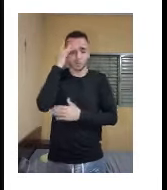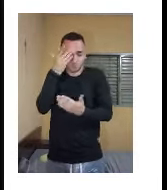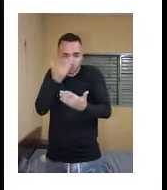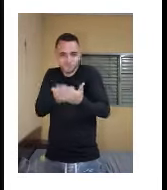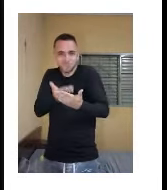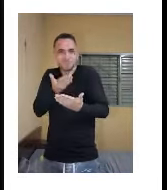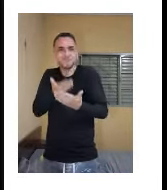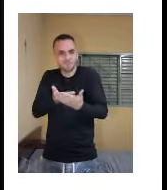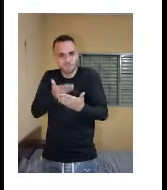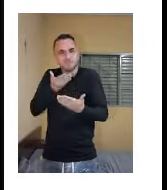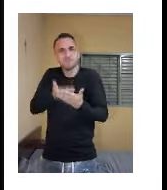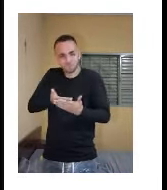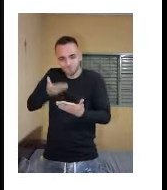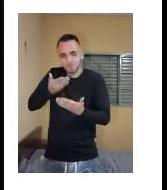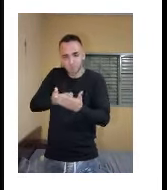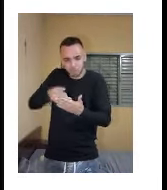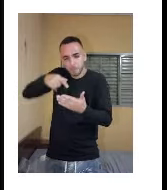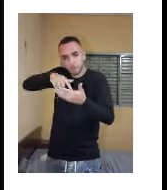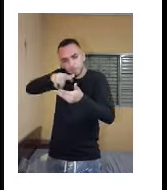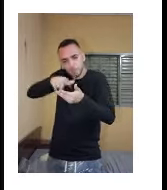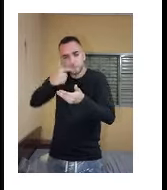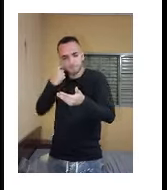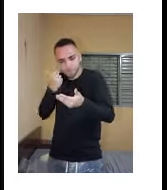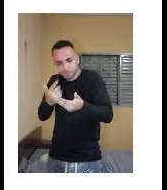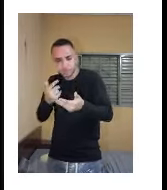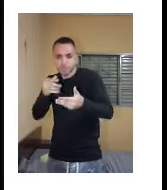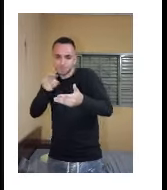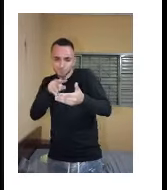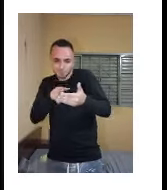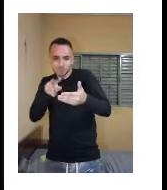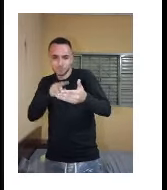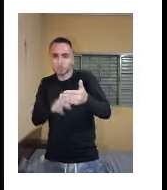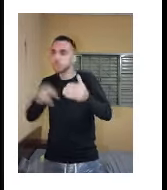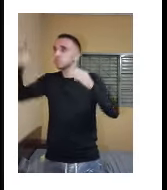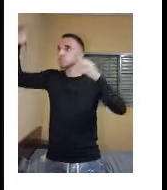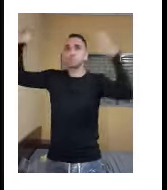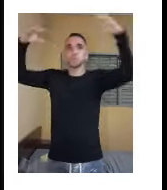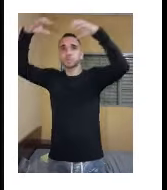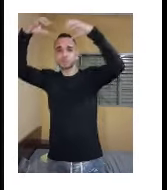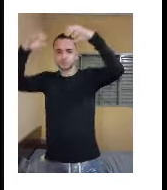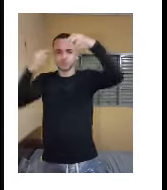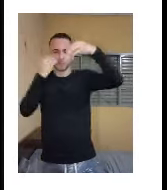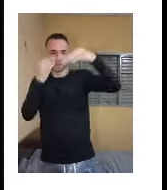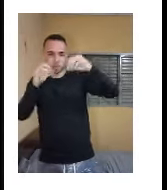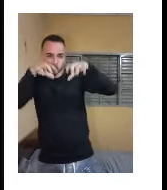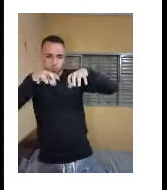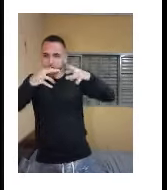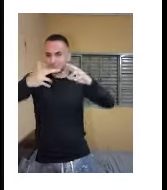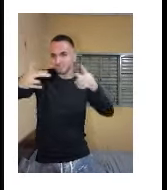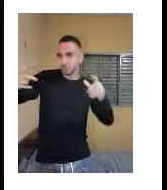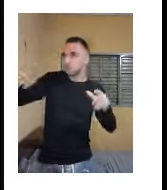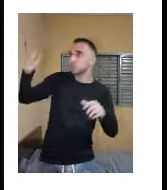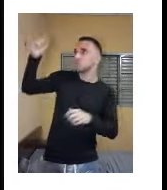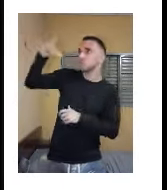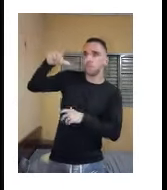de 234 autores, do qual um deles eu faço parte, né, de 65 países.